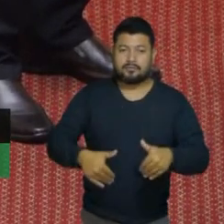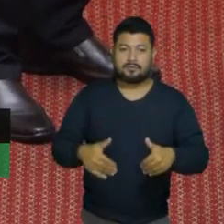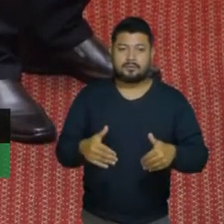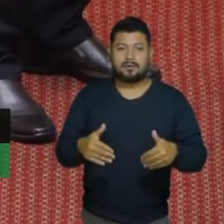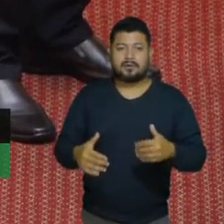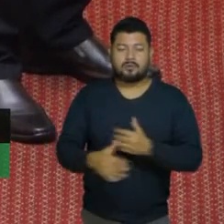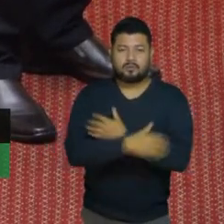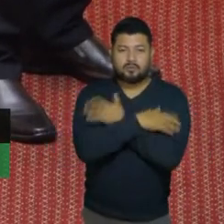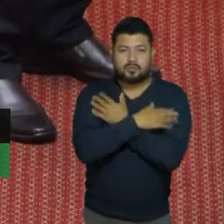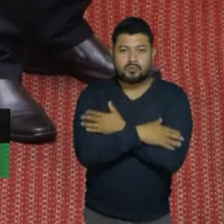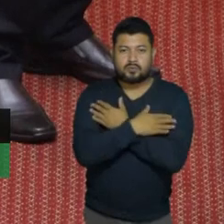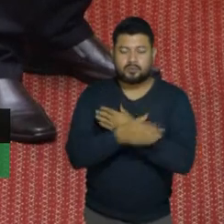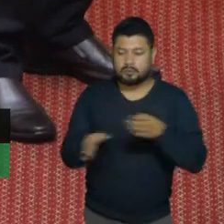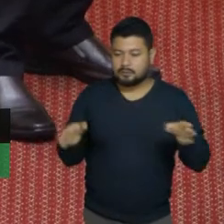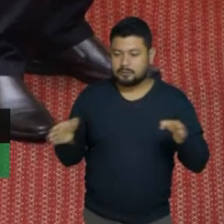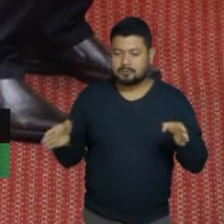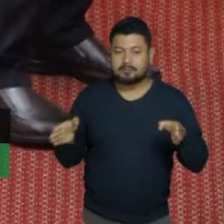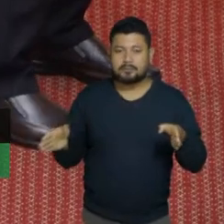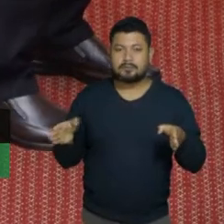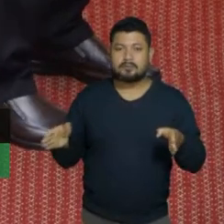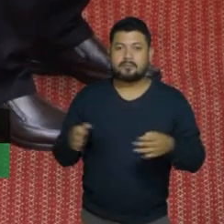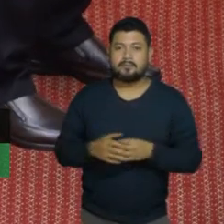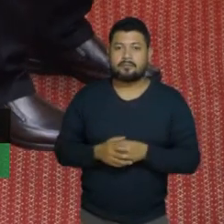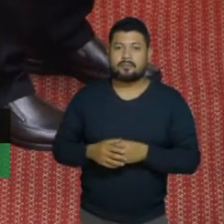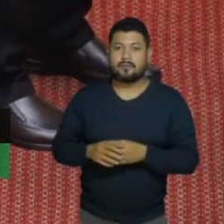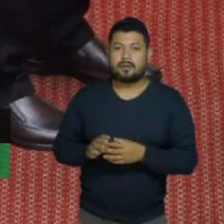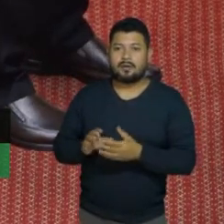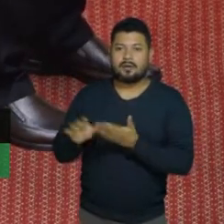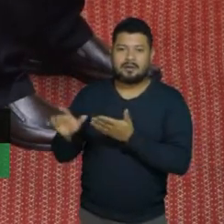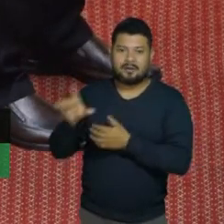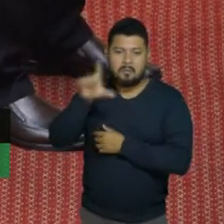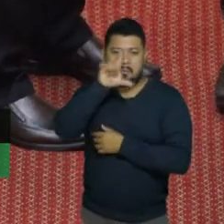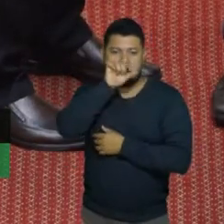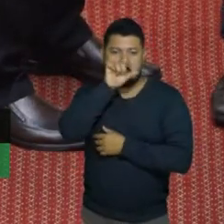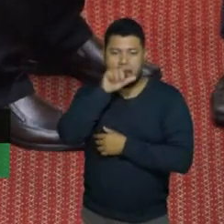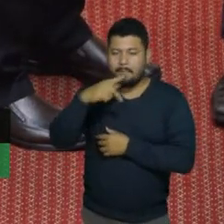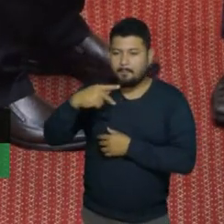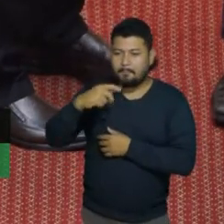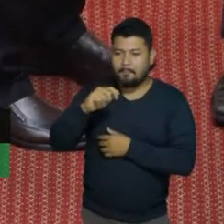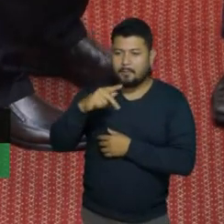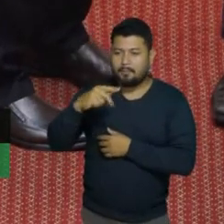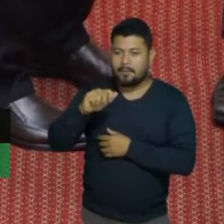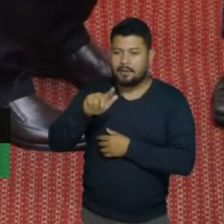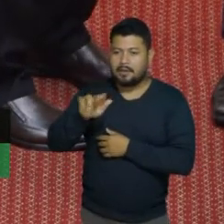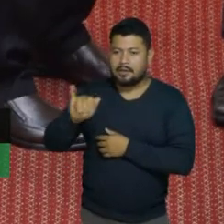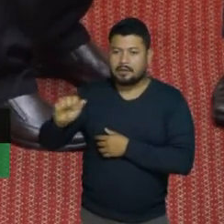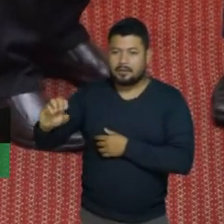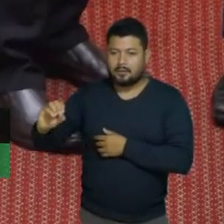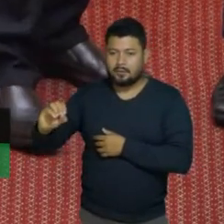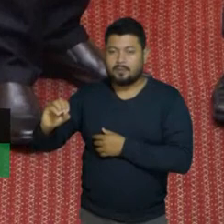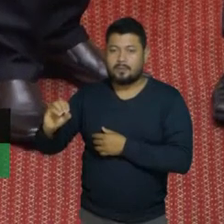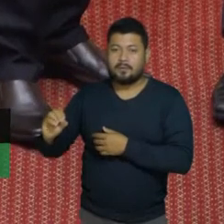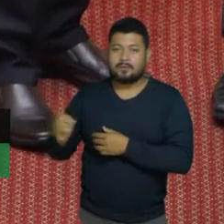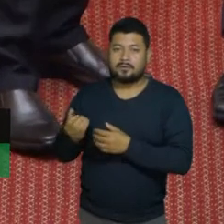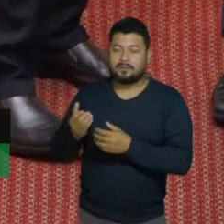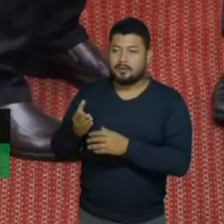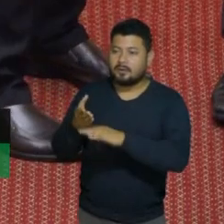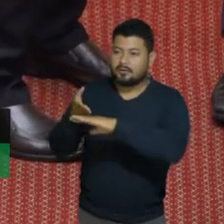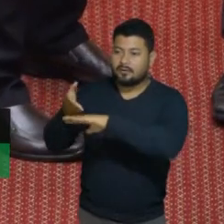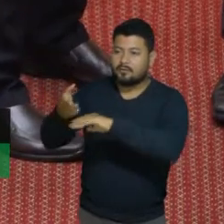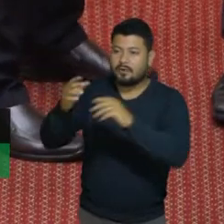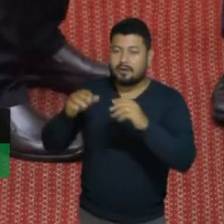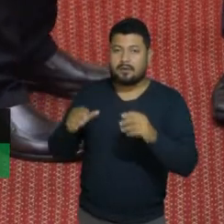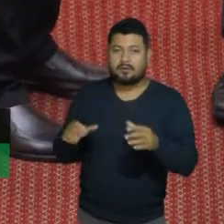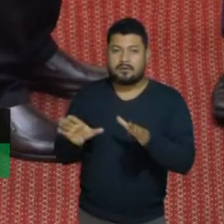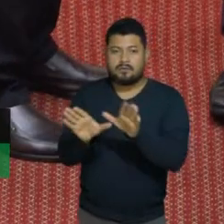o papagaio charão, que vem a Urupema para comer o pinhão, até os nossos irmãos gaúchos, que vêm para a Copa do Mundo